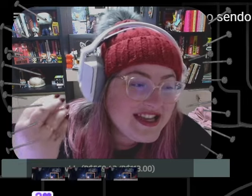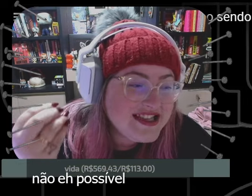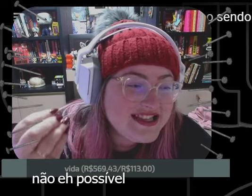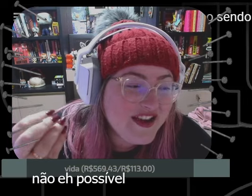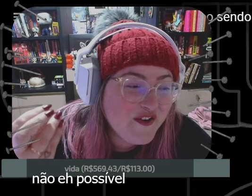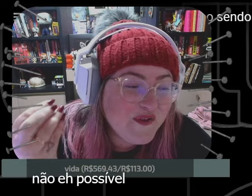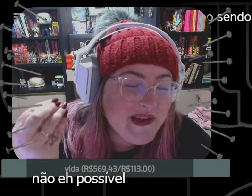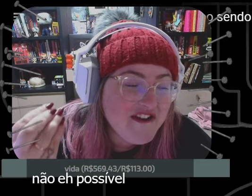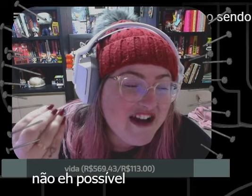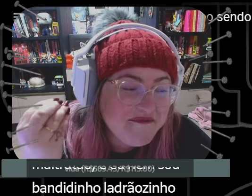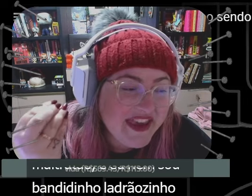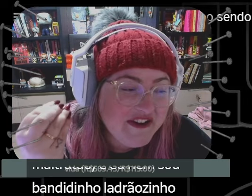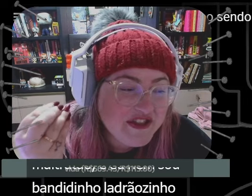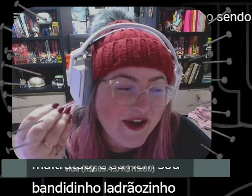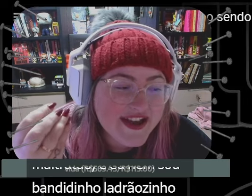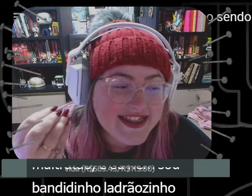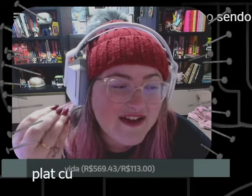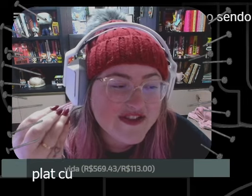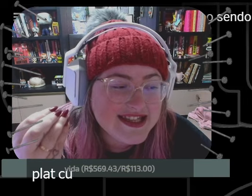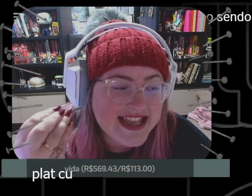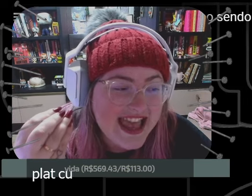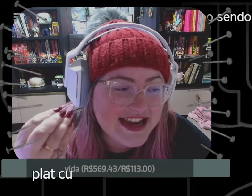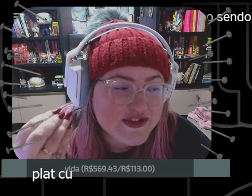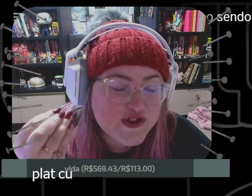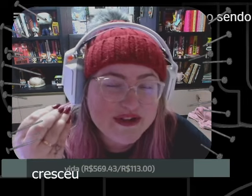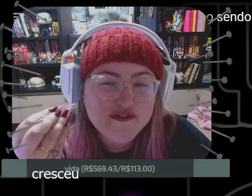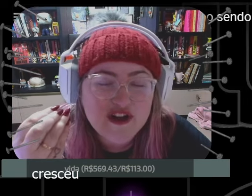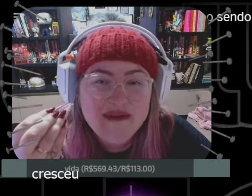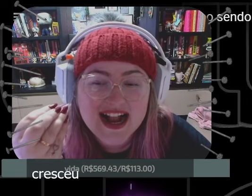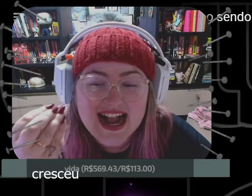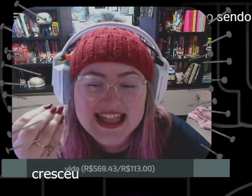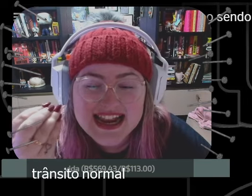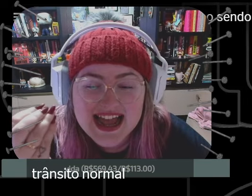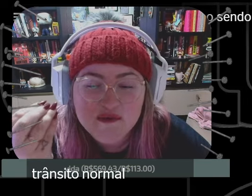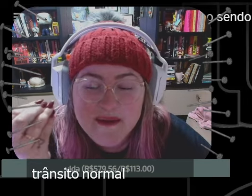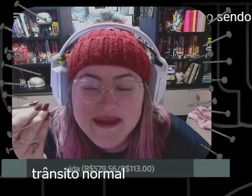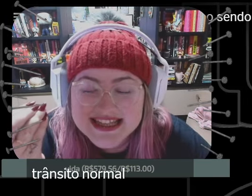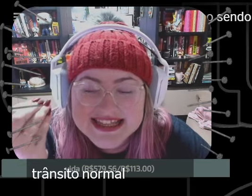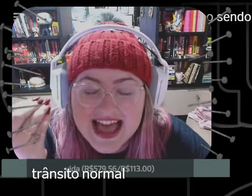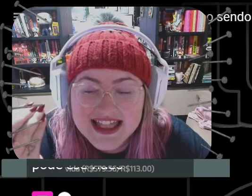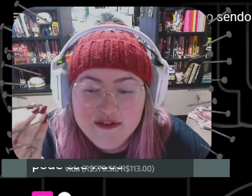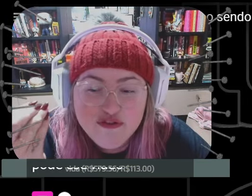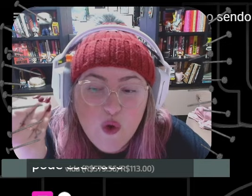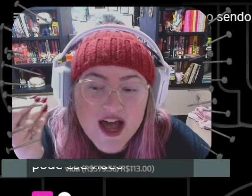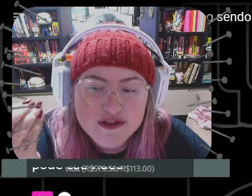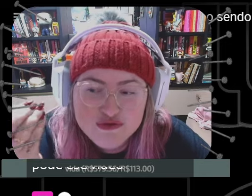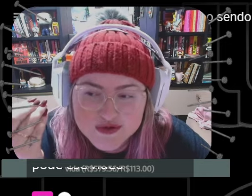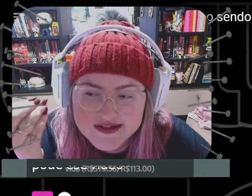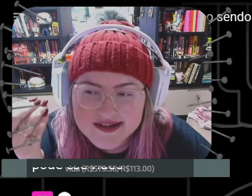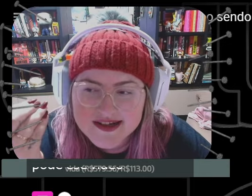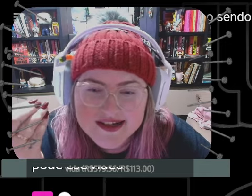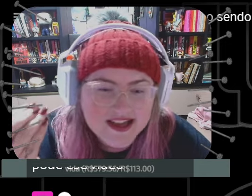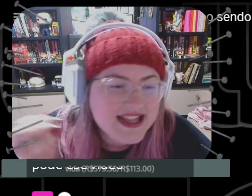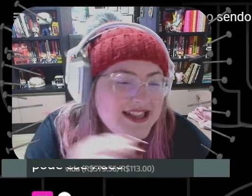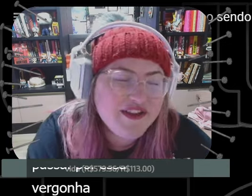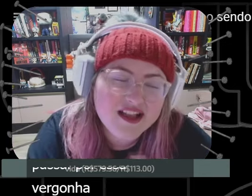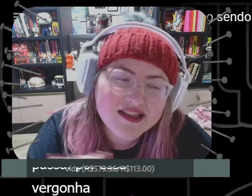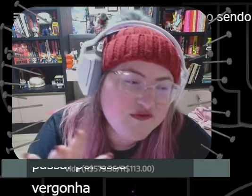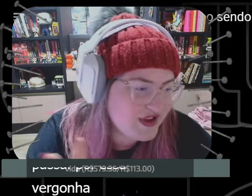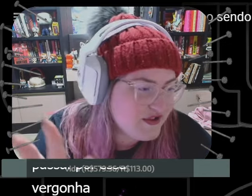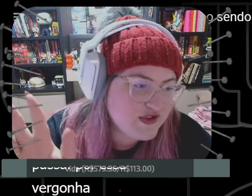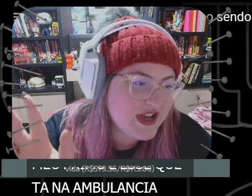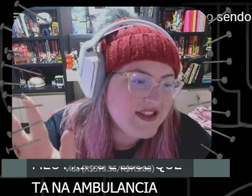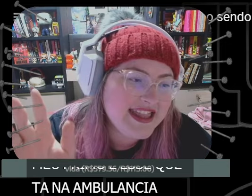Gente, se o meu amigo da oitava série sobreviver a uma cadeirada e uma mesada voando,